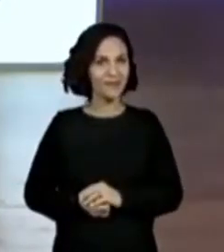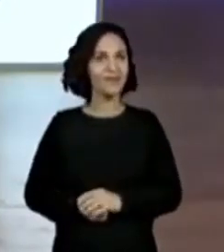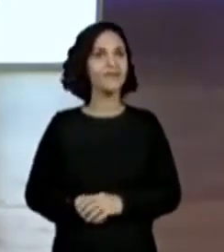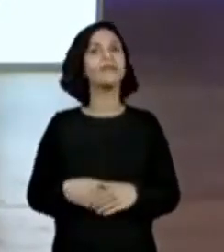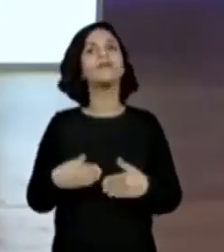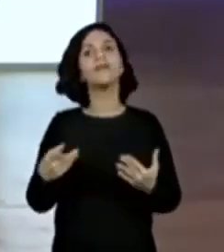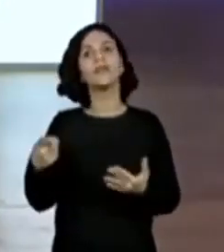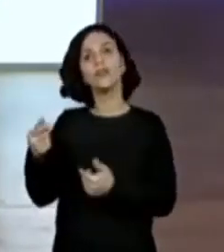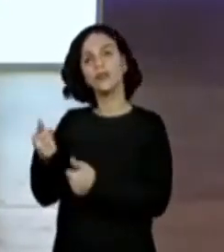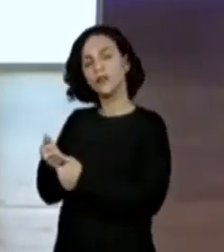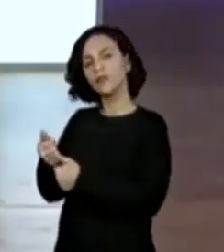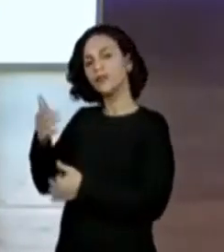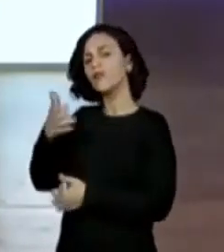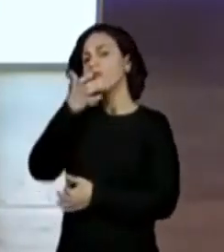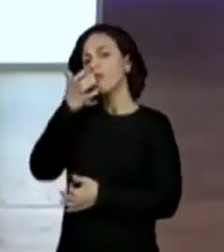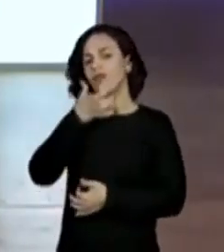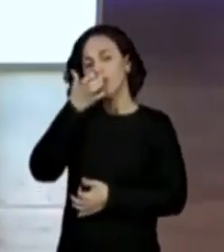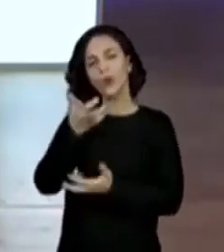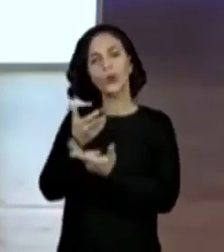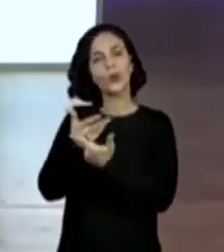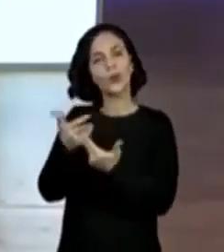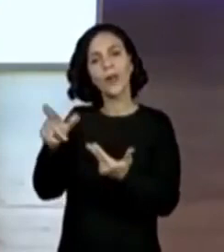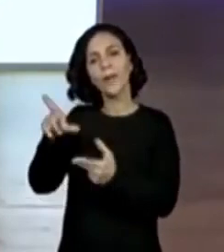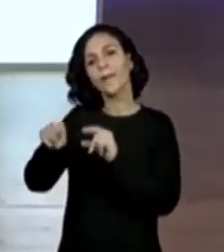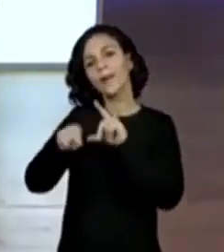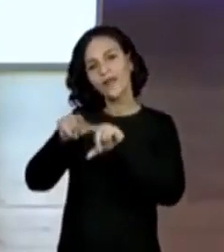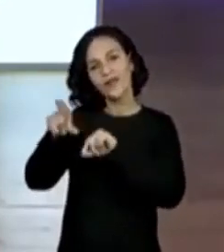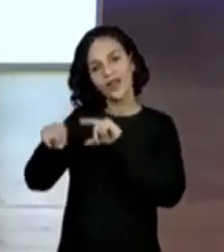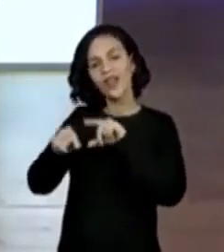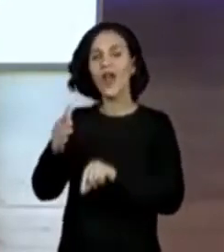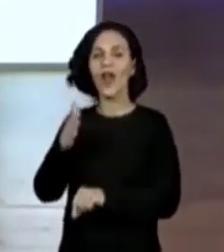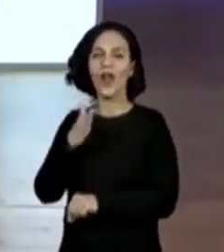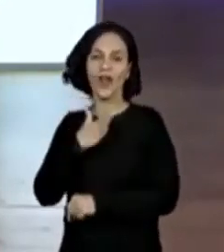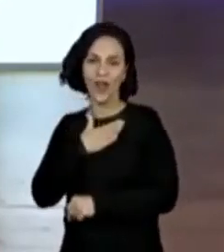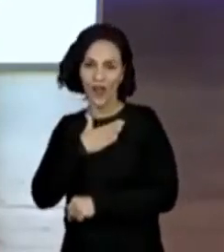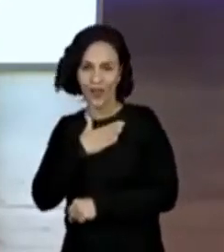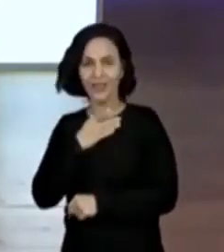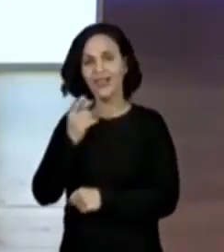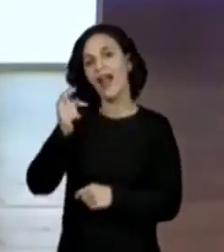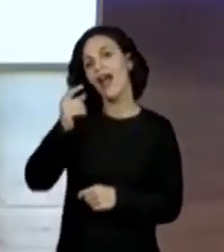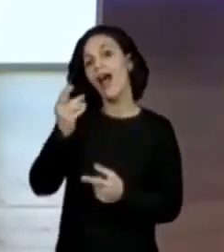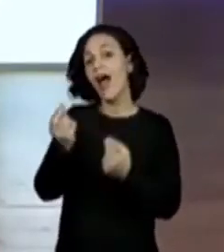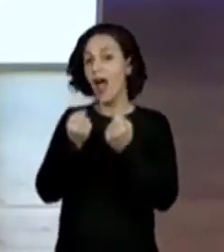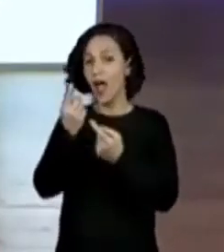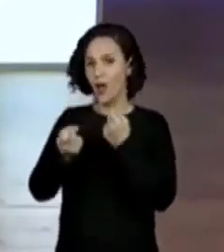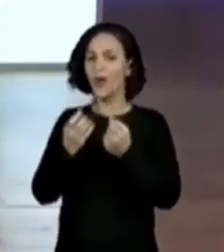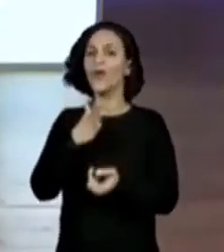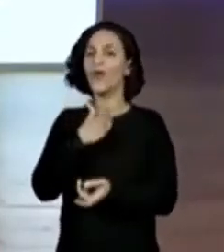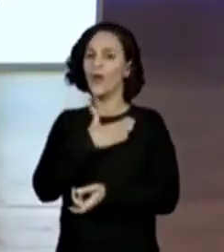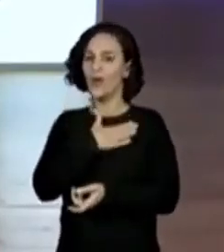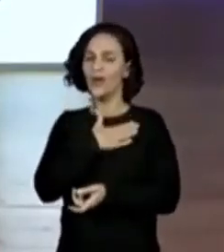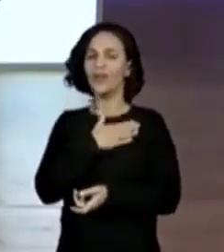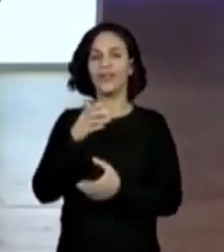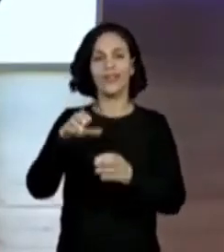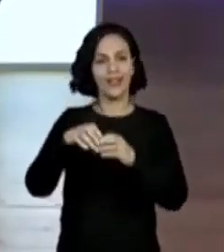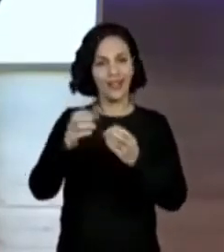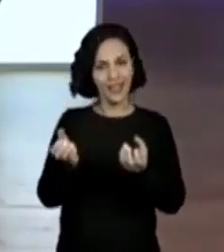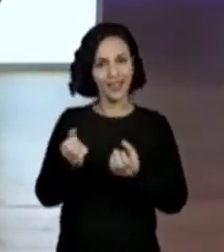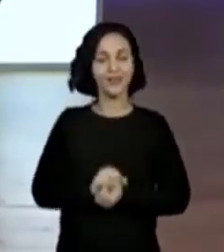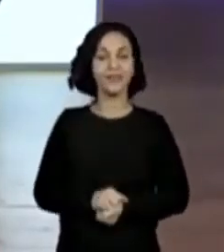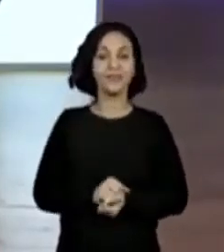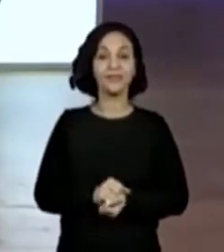Estão falando algumas frutas. Alguns respondendo que gostam. Isso aí, muito bem. Olha lá.